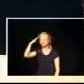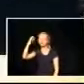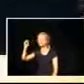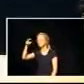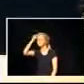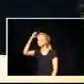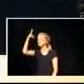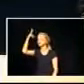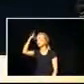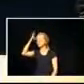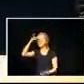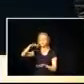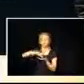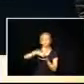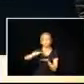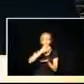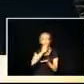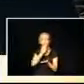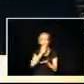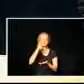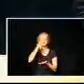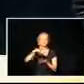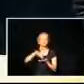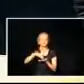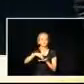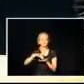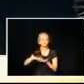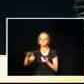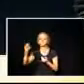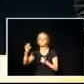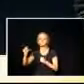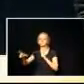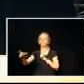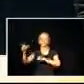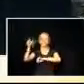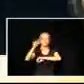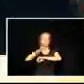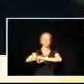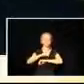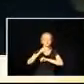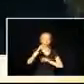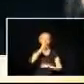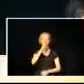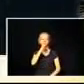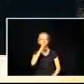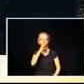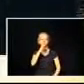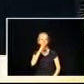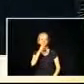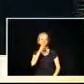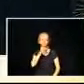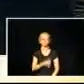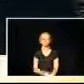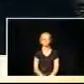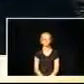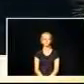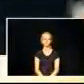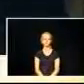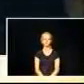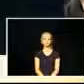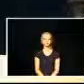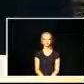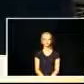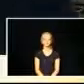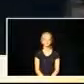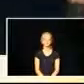função, viu, senhor presidente? O caso da dengue, por exemplo, que o agente vai para o setor, ele é chamado, tem